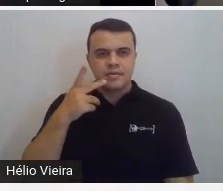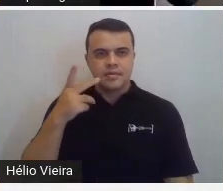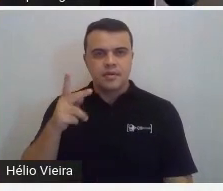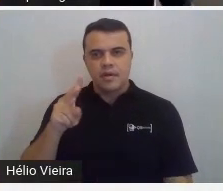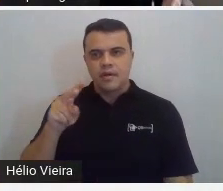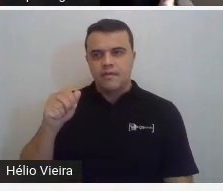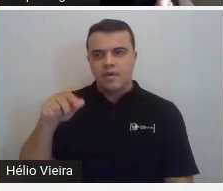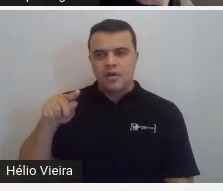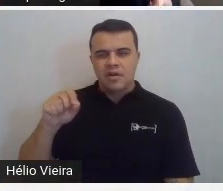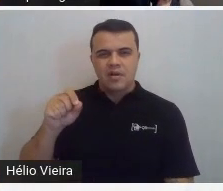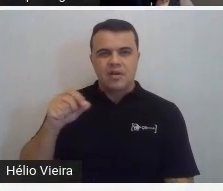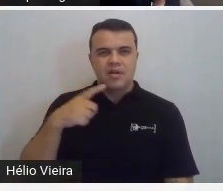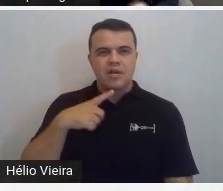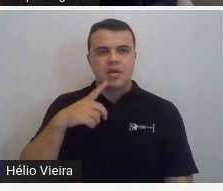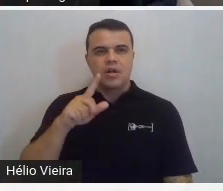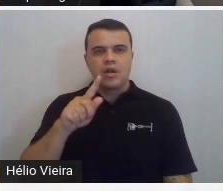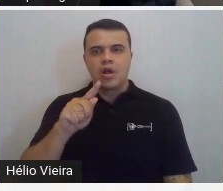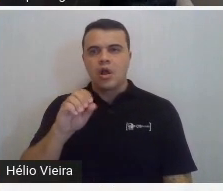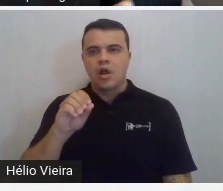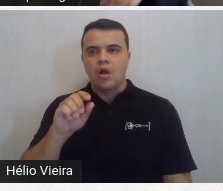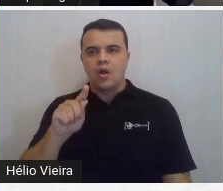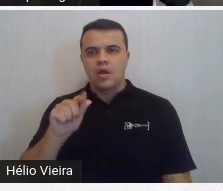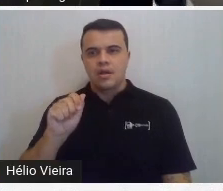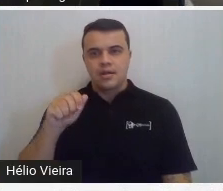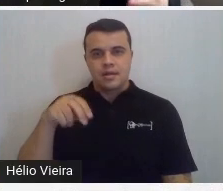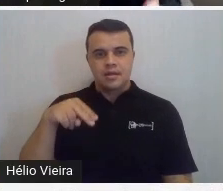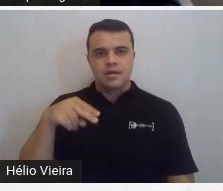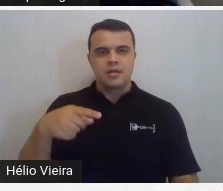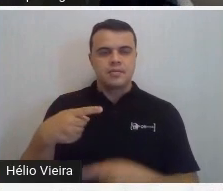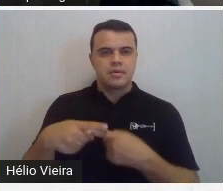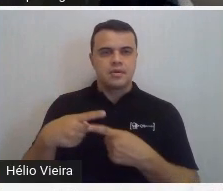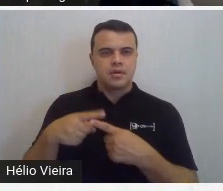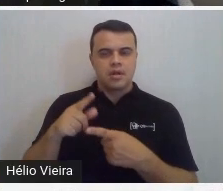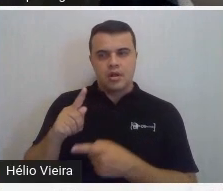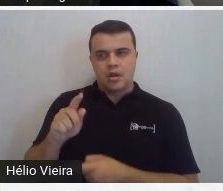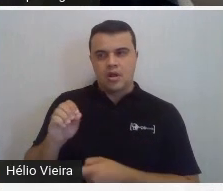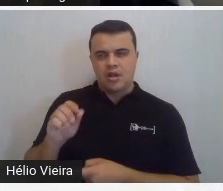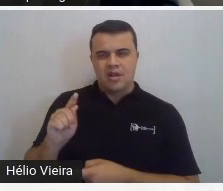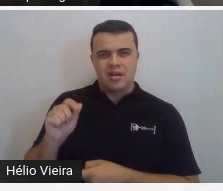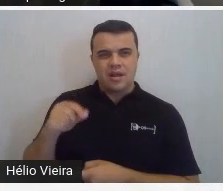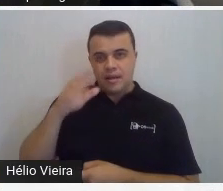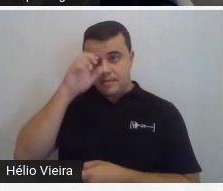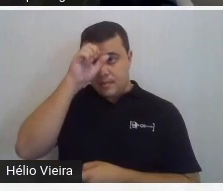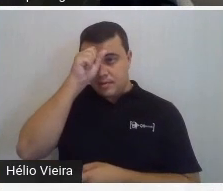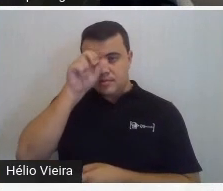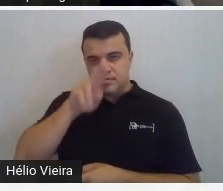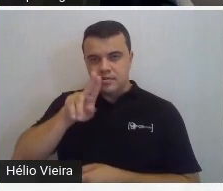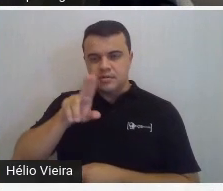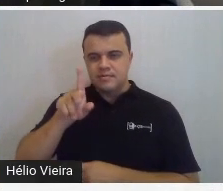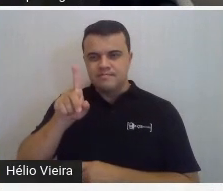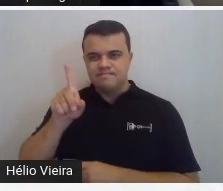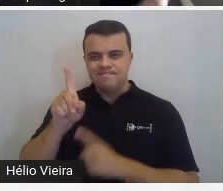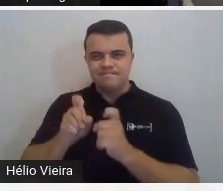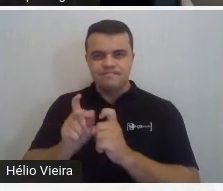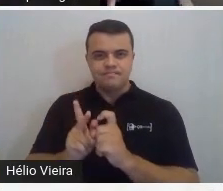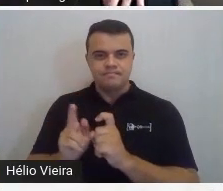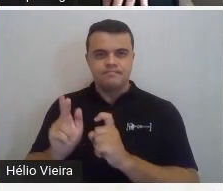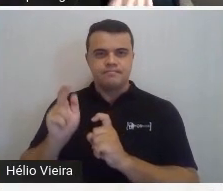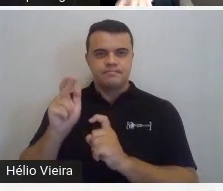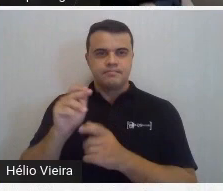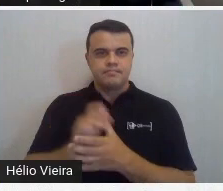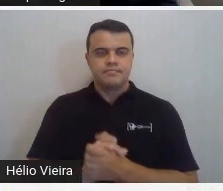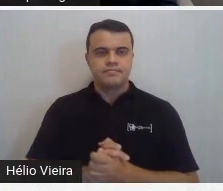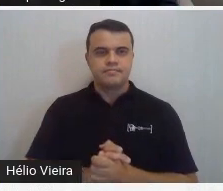Gogh, conheceu Gauguin, e foi com Gauguin que aprendeu a usar as gravuras, né?